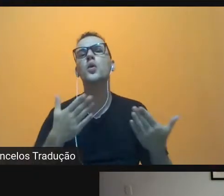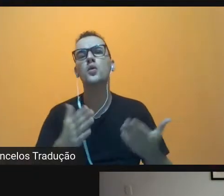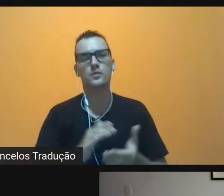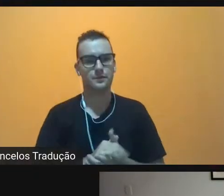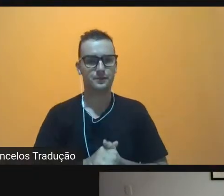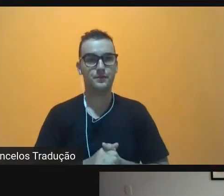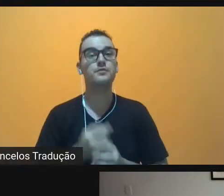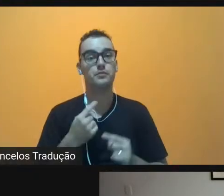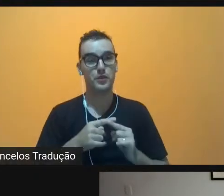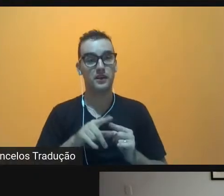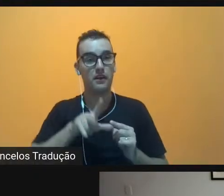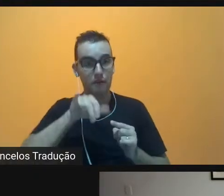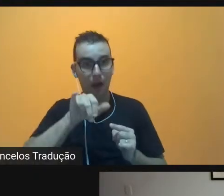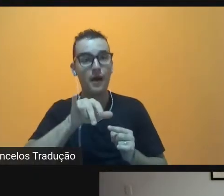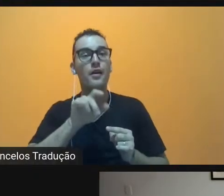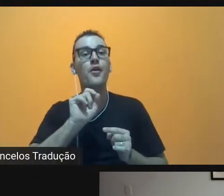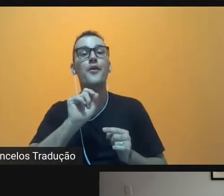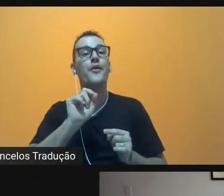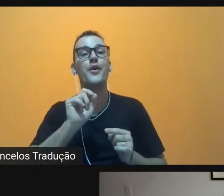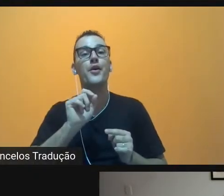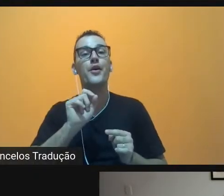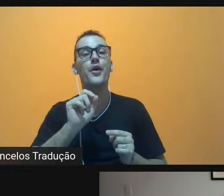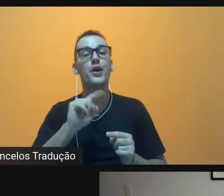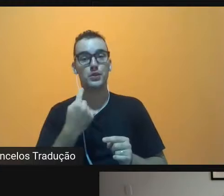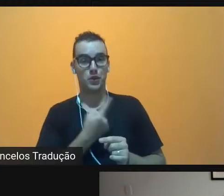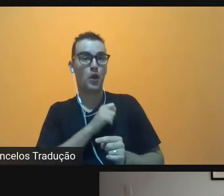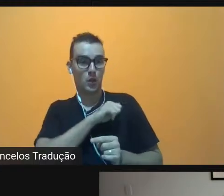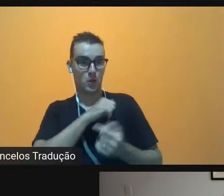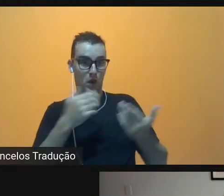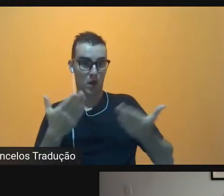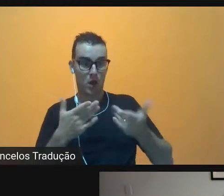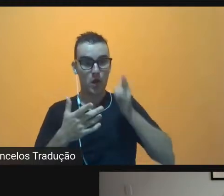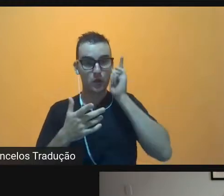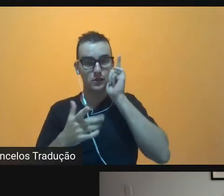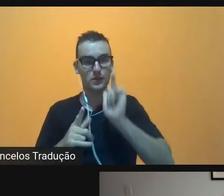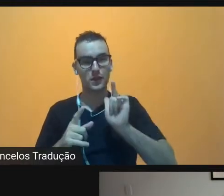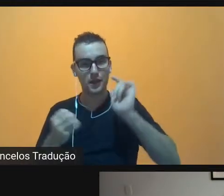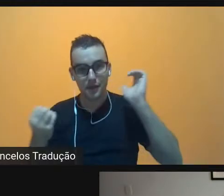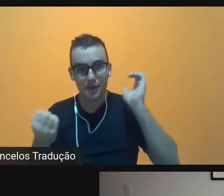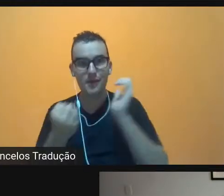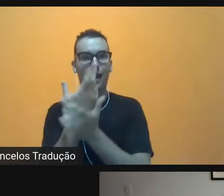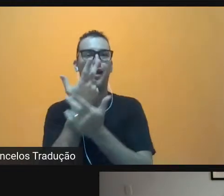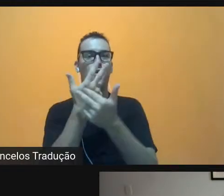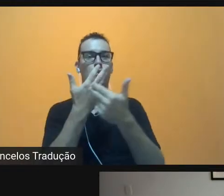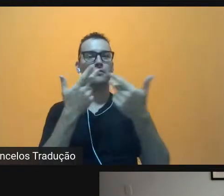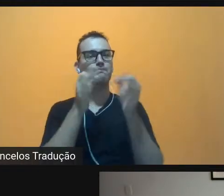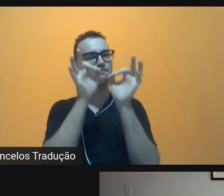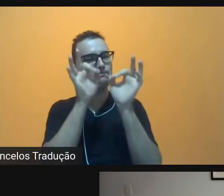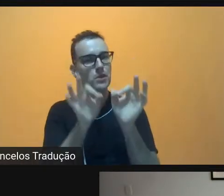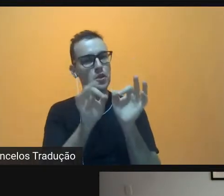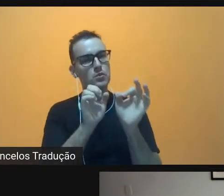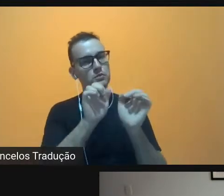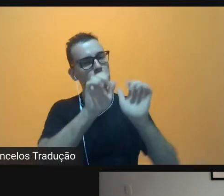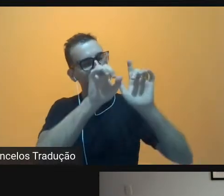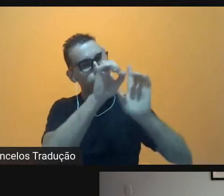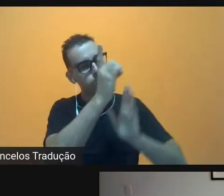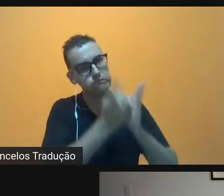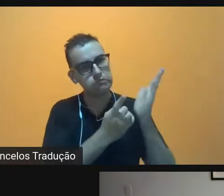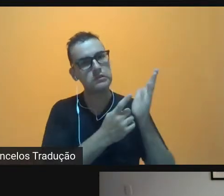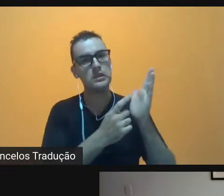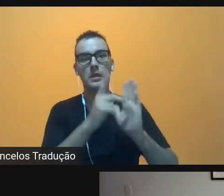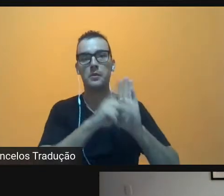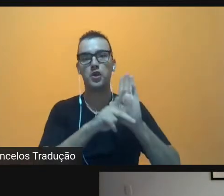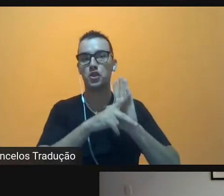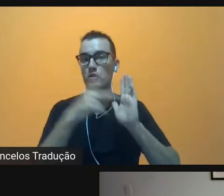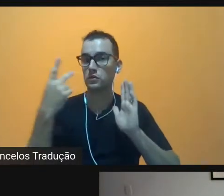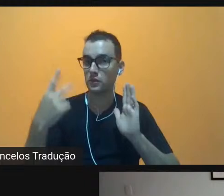vai servir para que os nossos alunos consigam criar, né, a sua forma, os seus próprios projetos e a